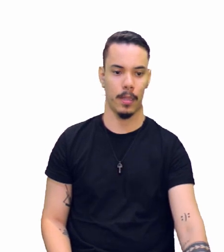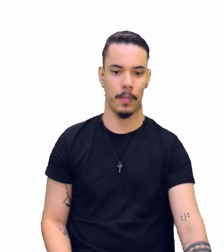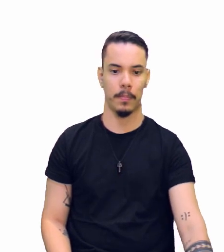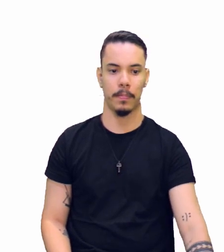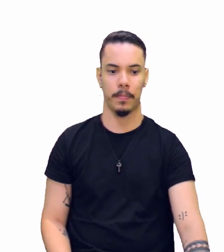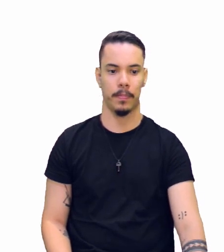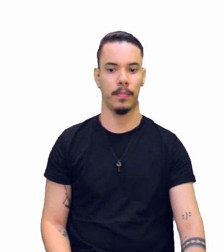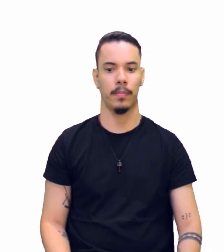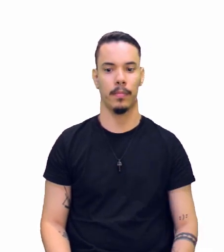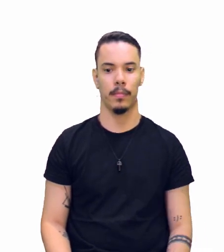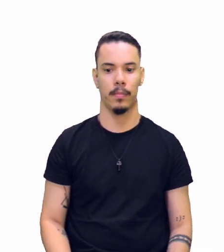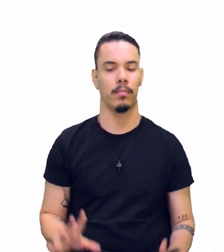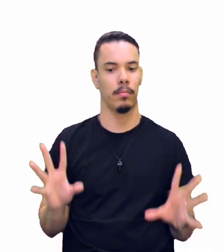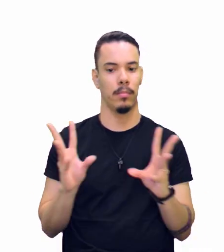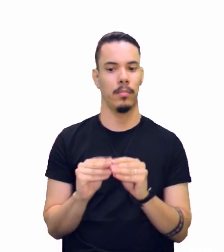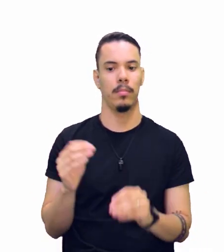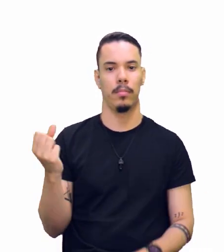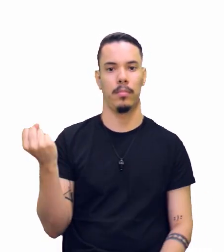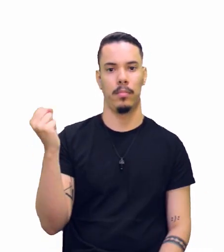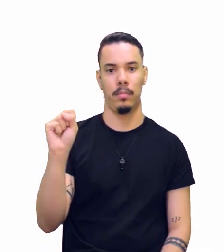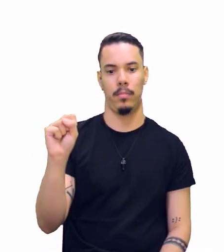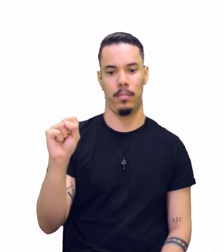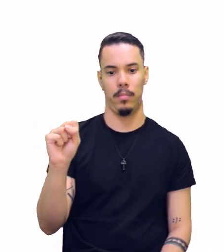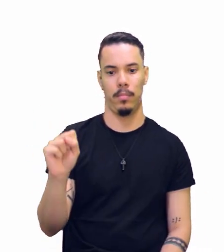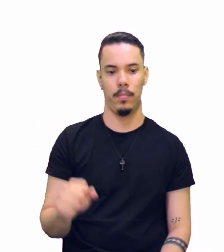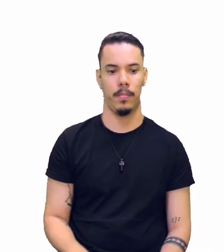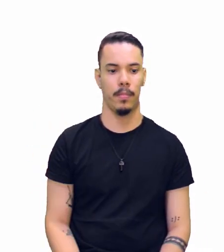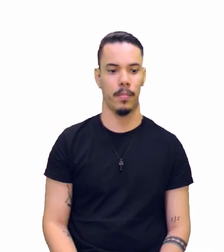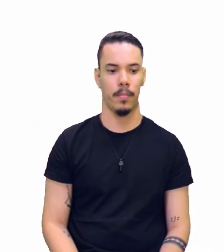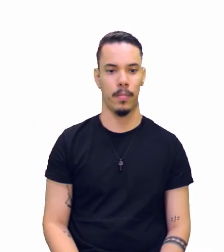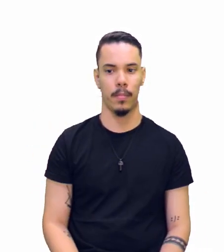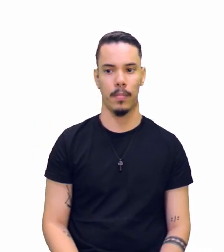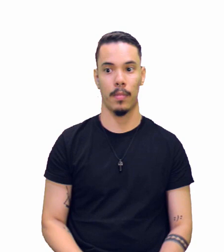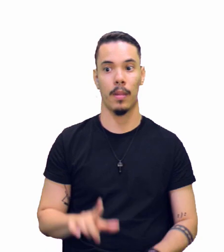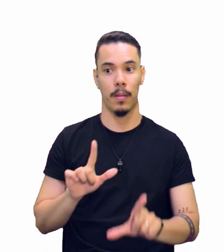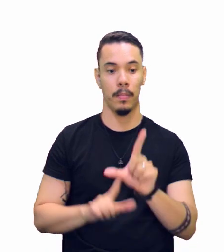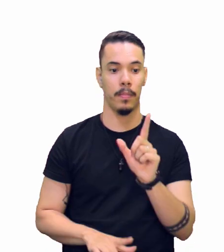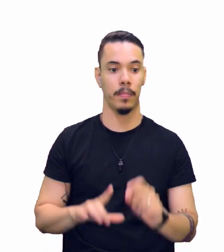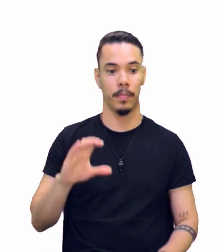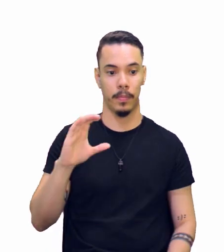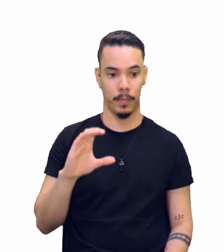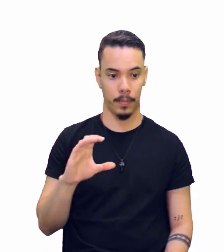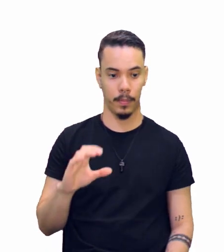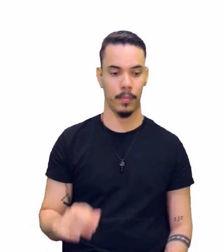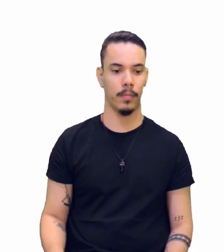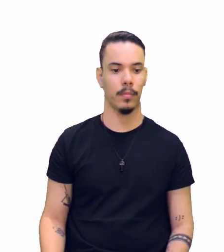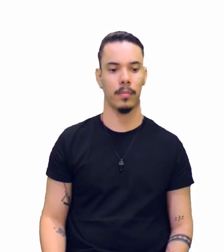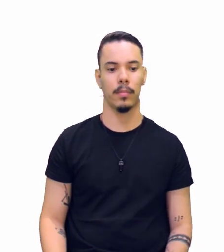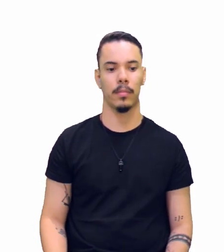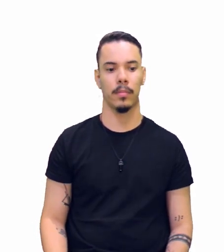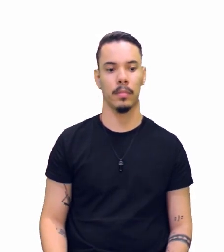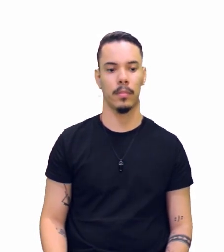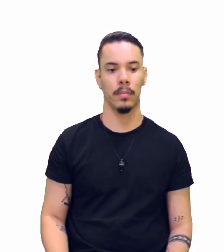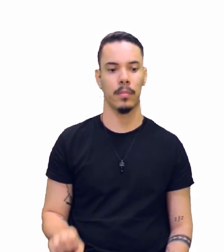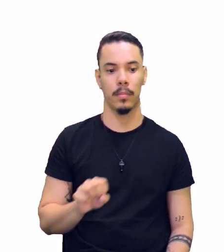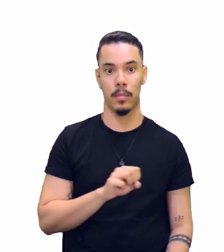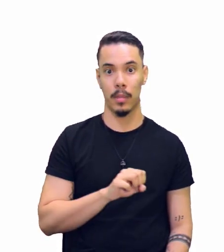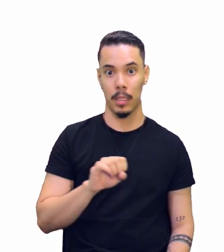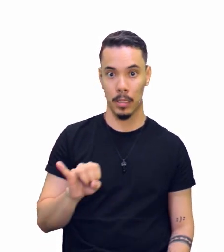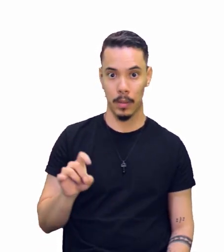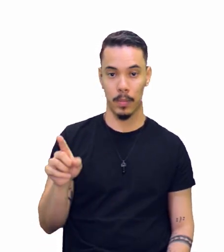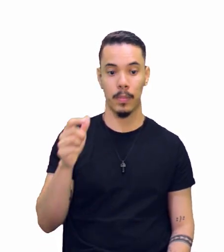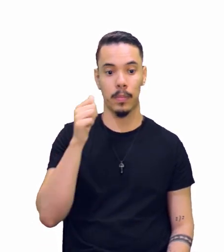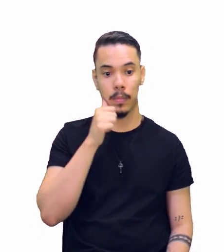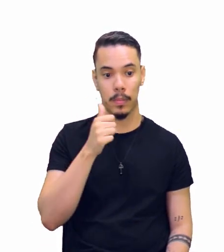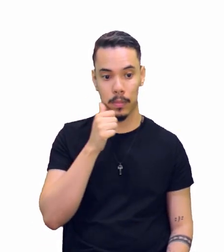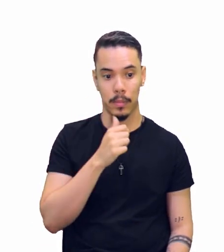só acrescento S. Burns. Na letra C, if Julie. Se a Julie tem a ver